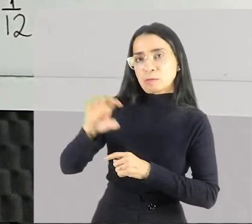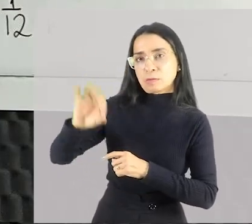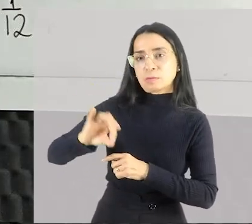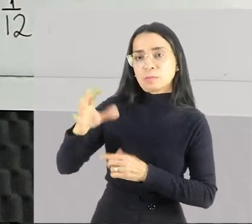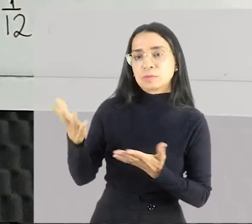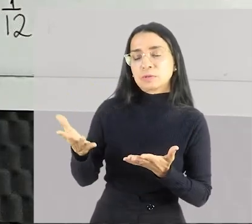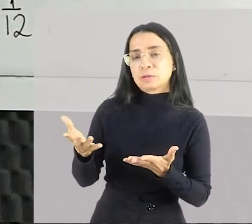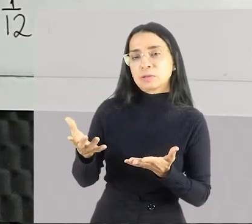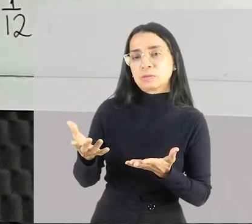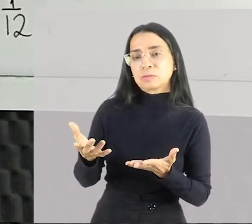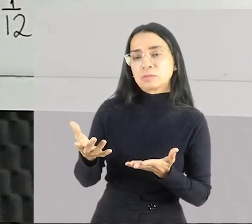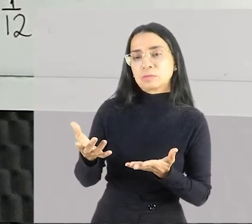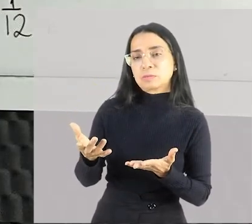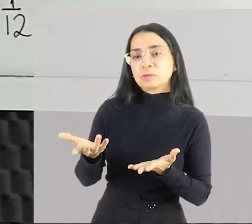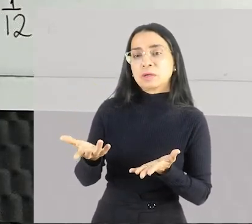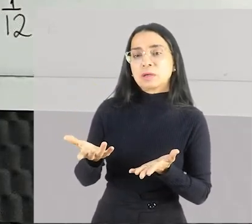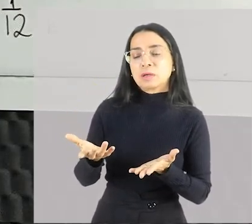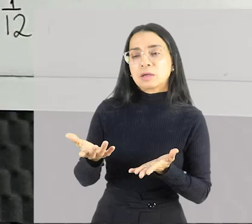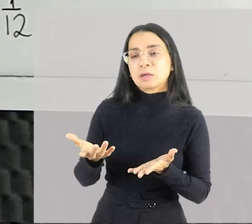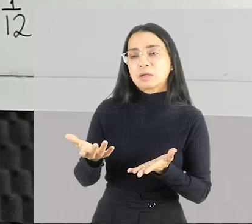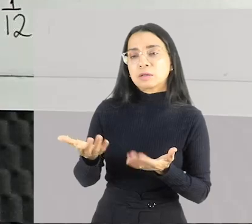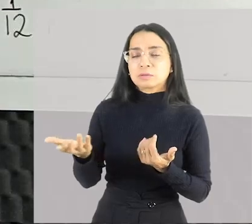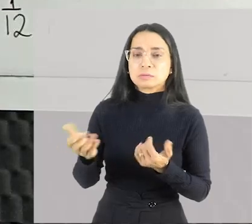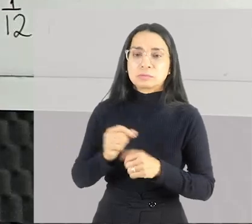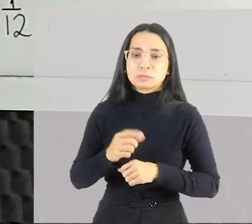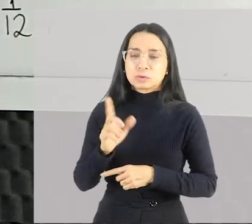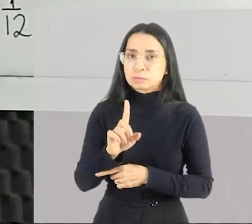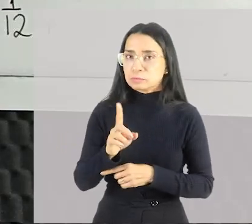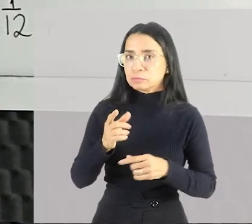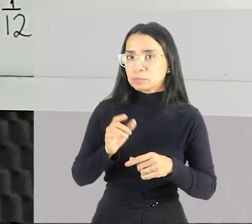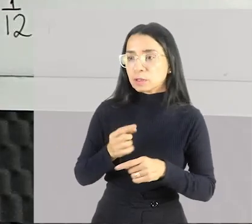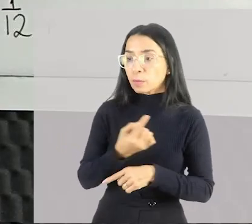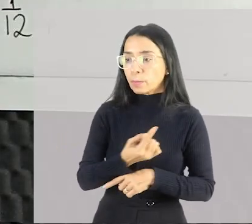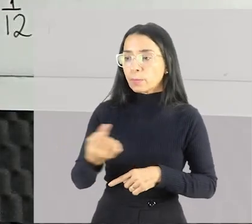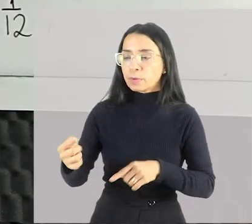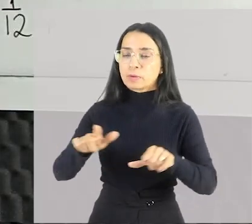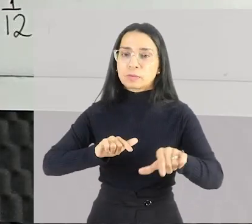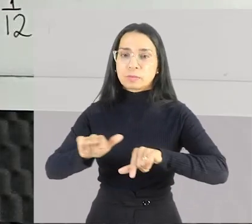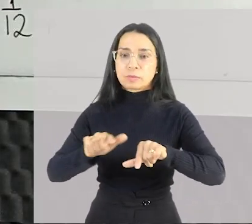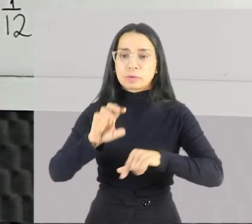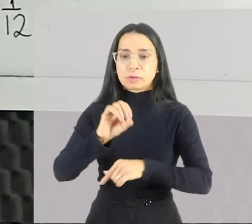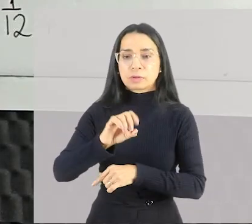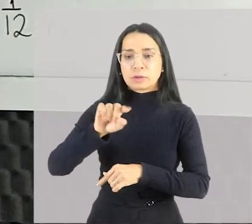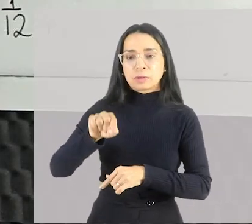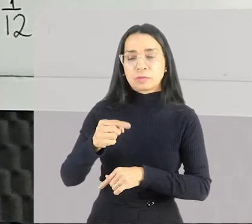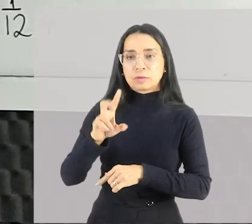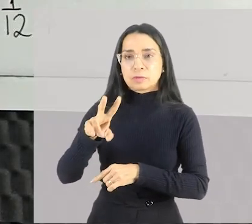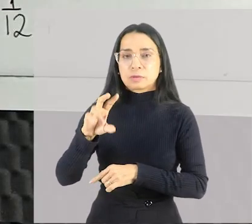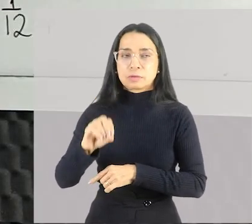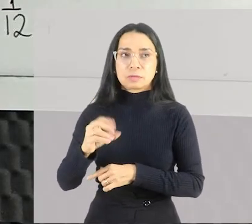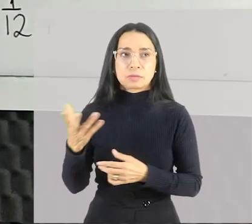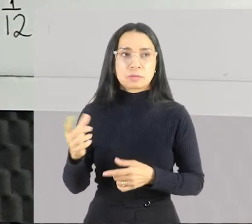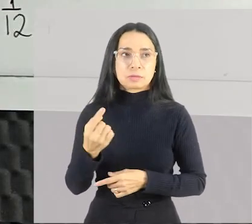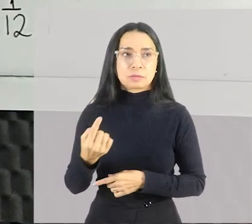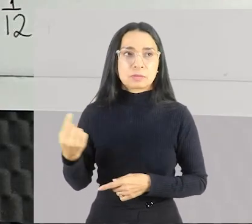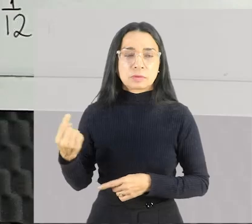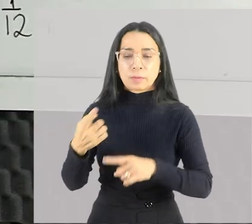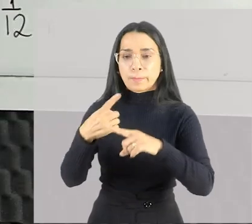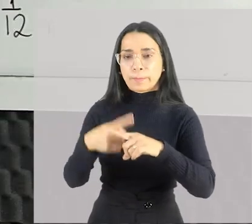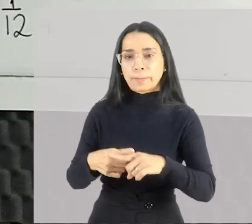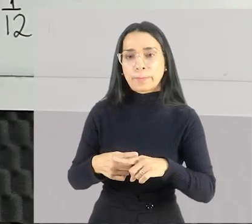chance de chance de não eu o trabalho então isso aqui é 0,50